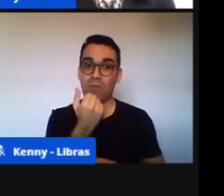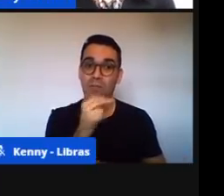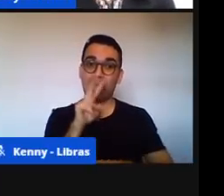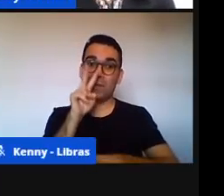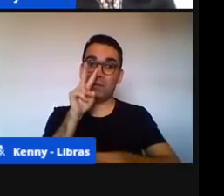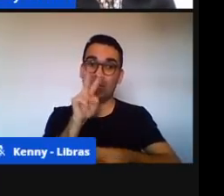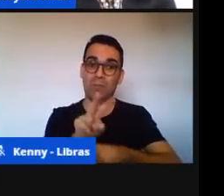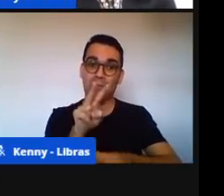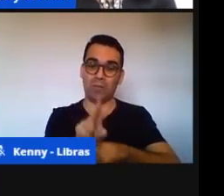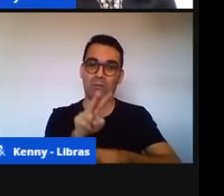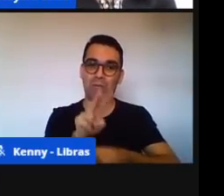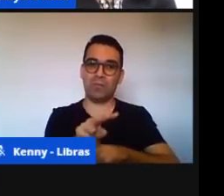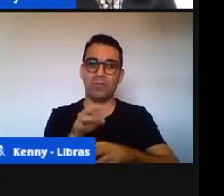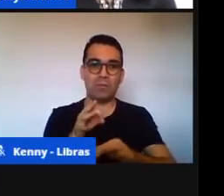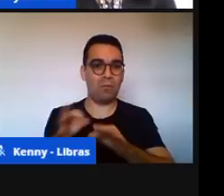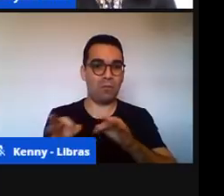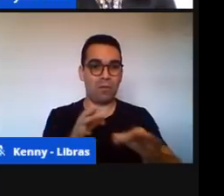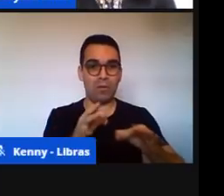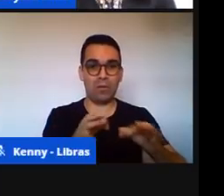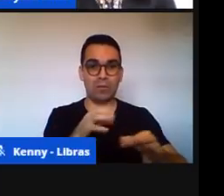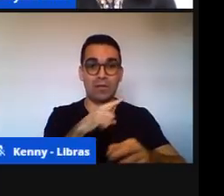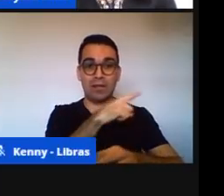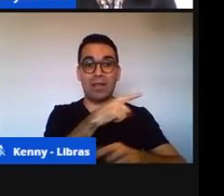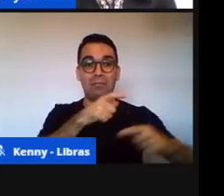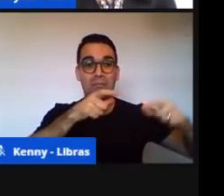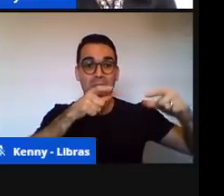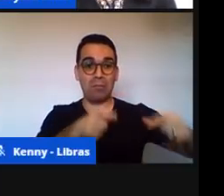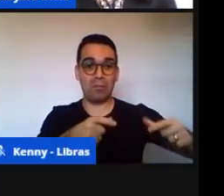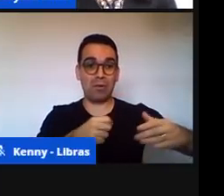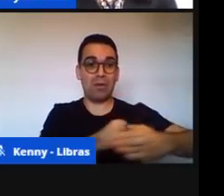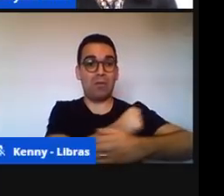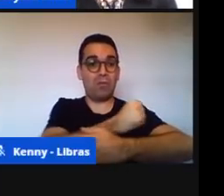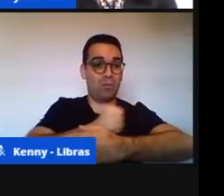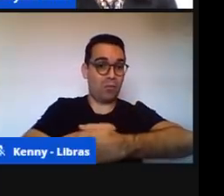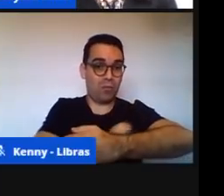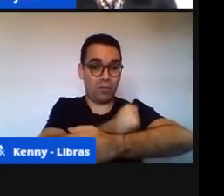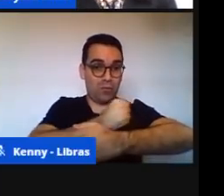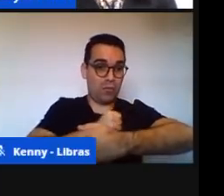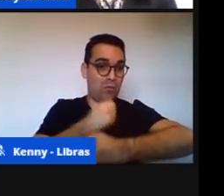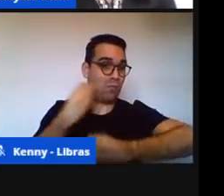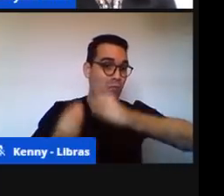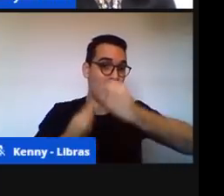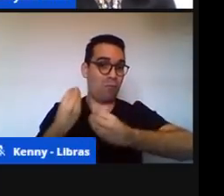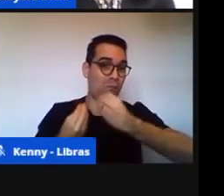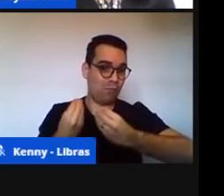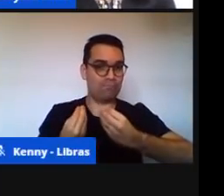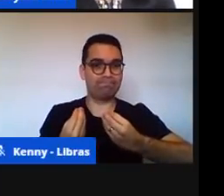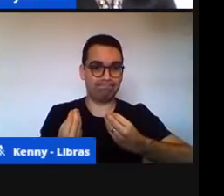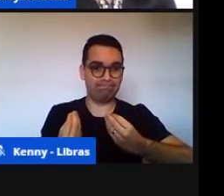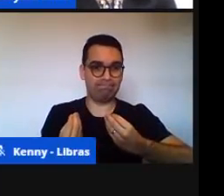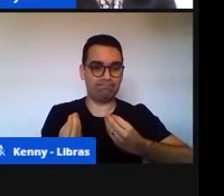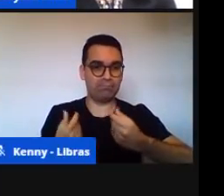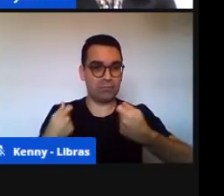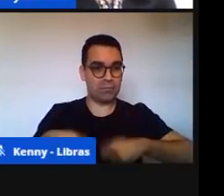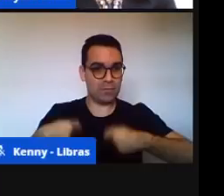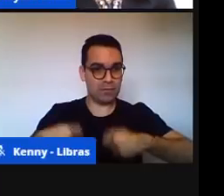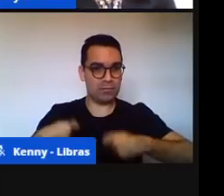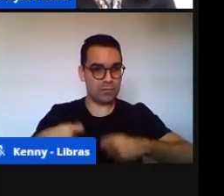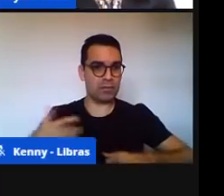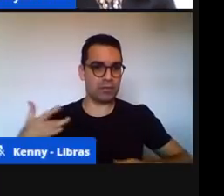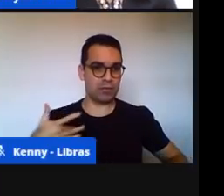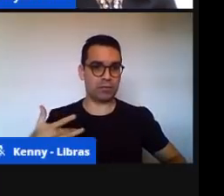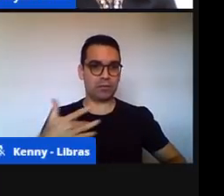alimentos. Como que a gente tem essa qualidade, essa segurança sanitária, né? Cuidando da higiene, da